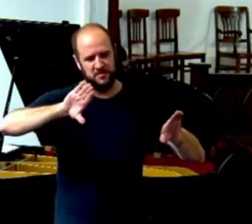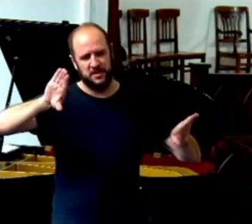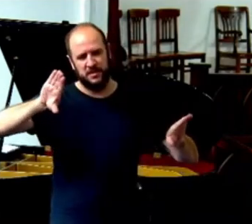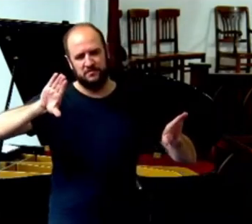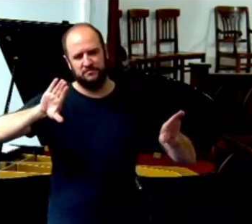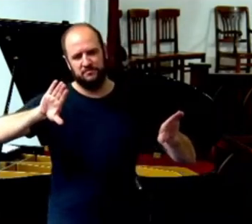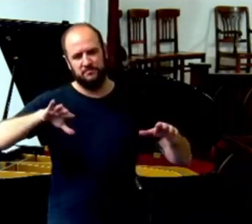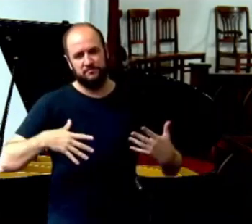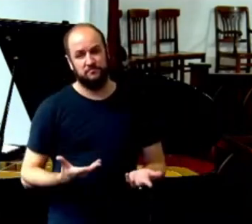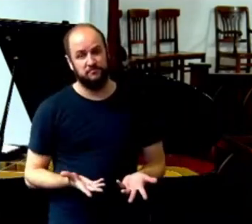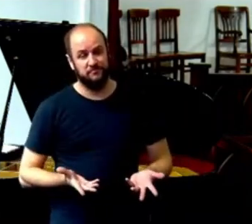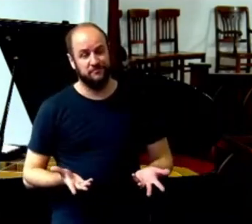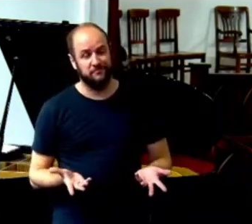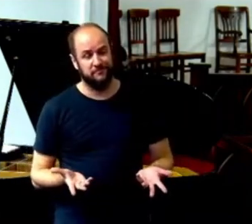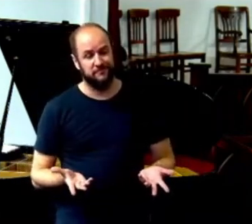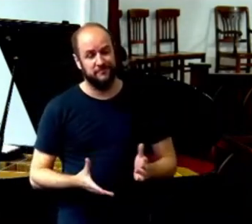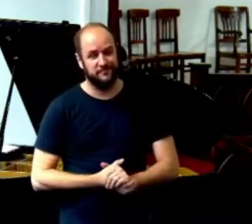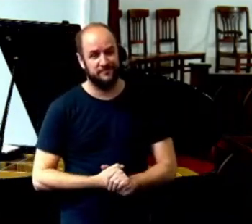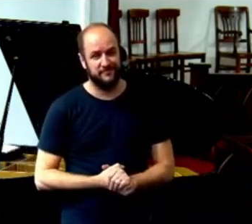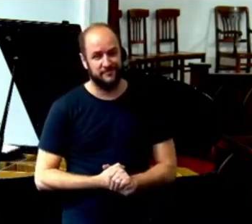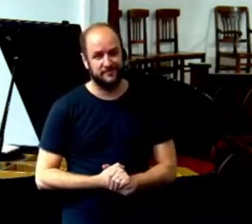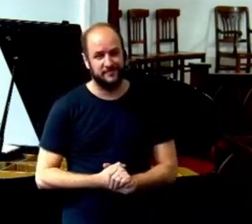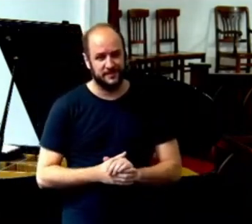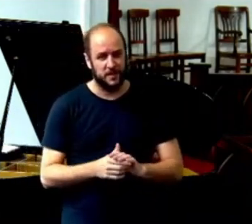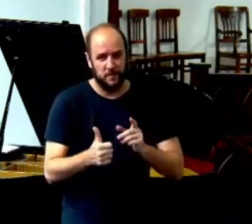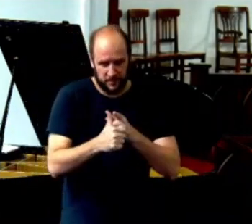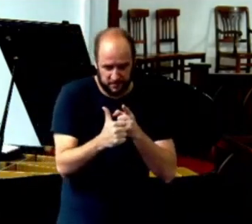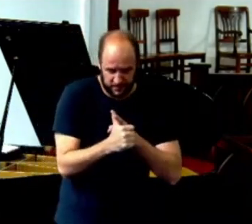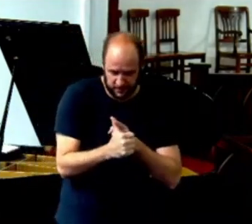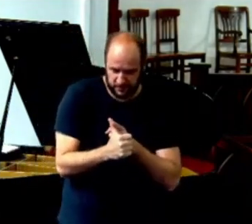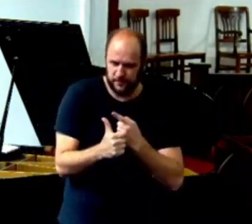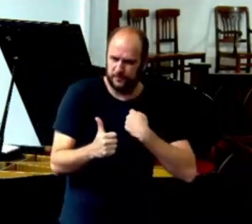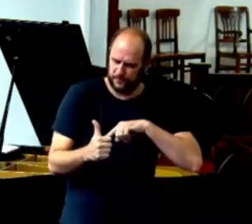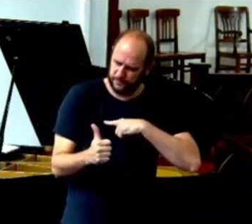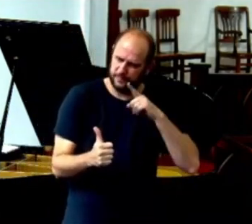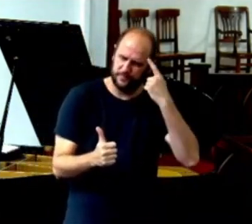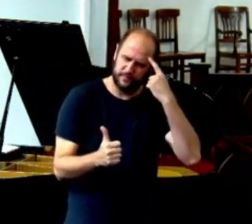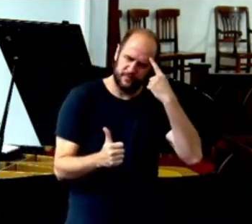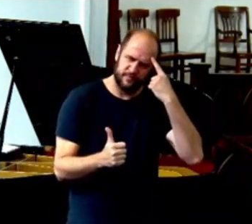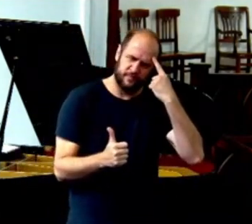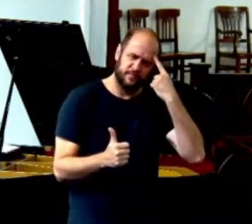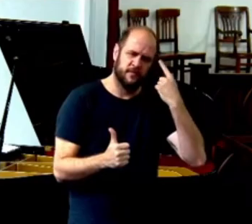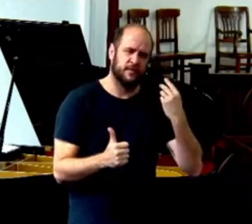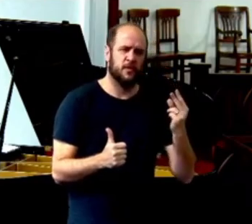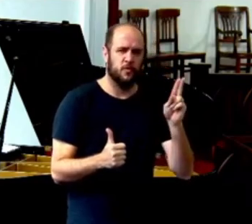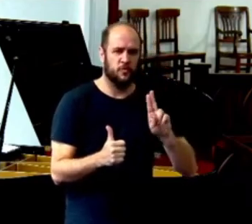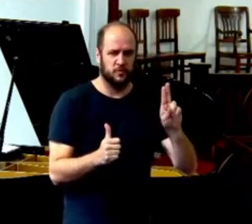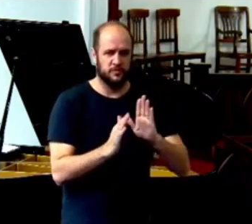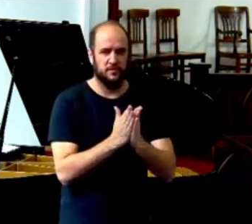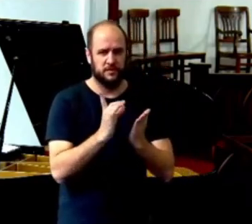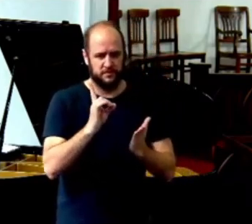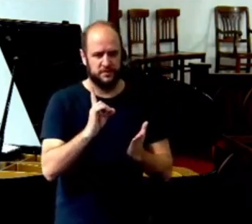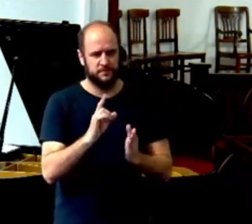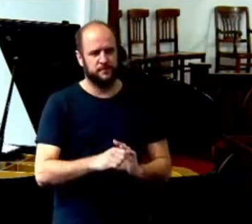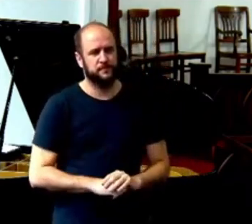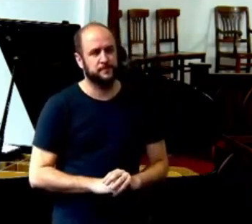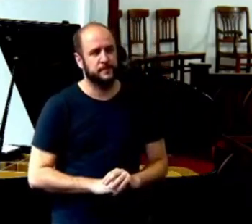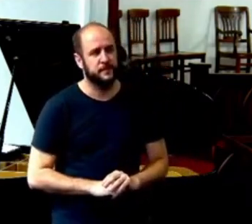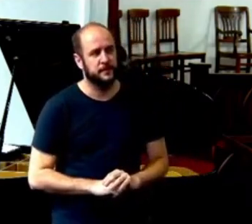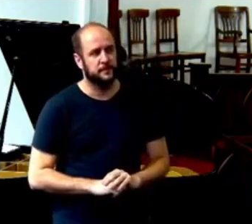Juiz. Esta é a primeira aplicação direta deste texto para cada um de